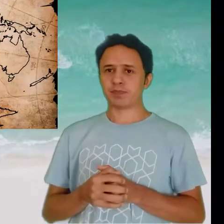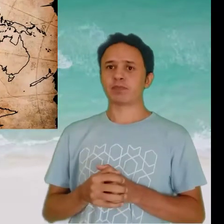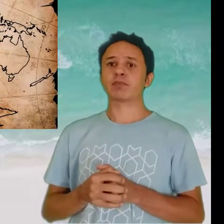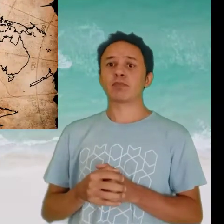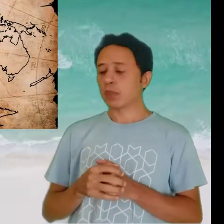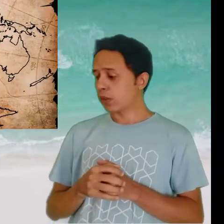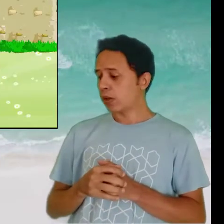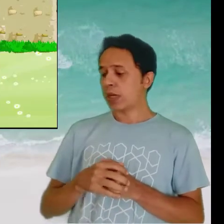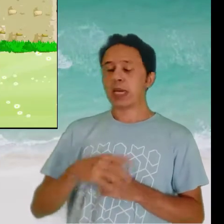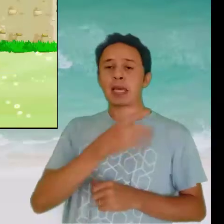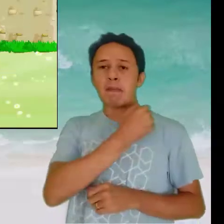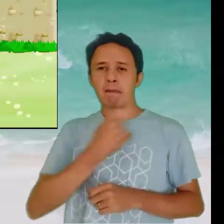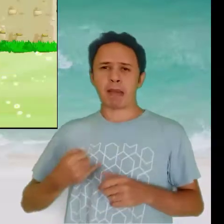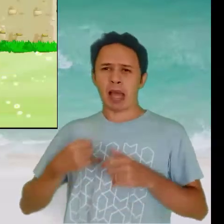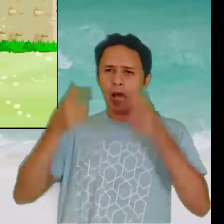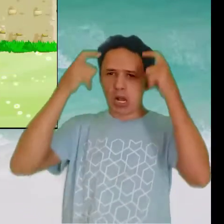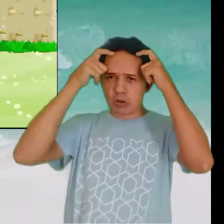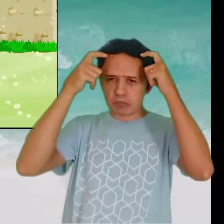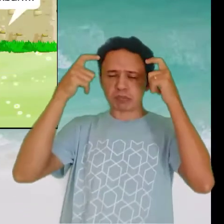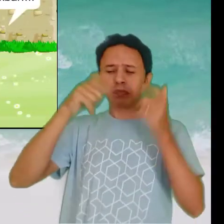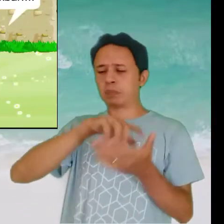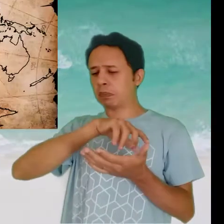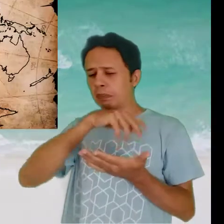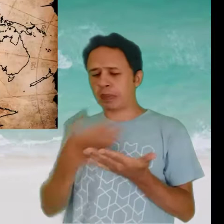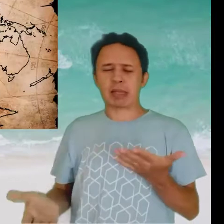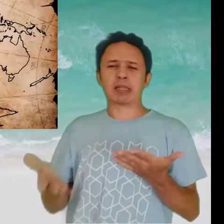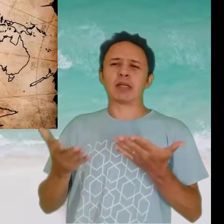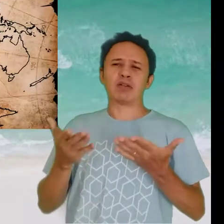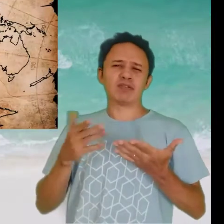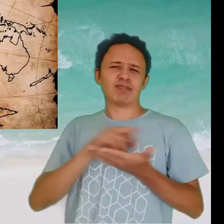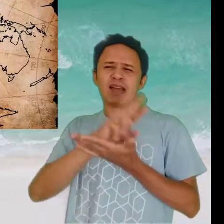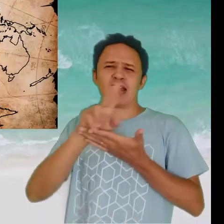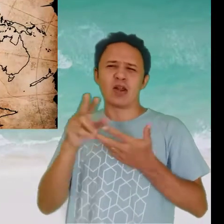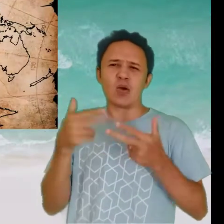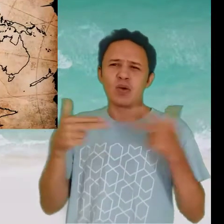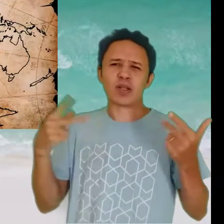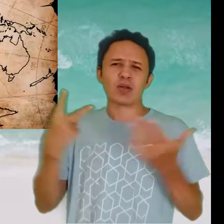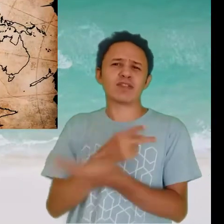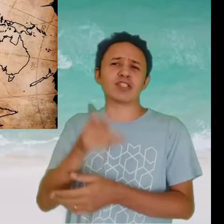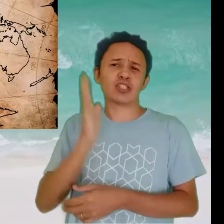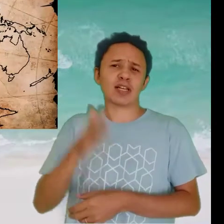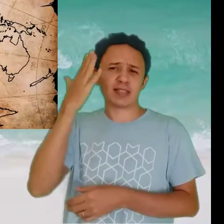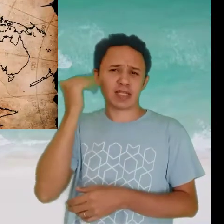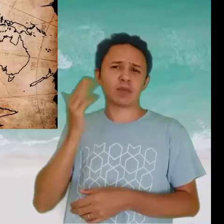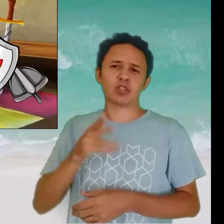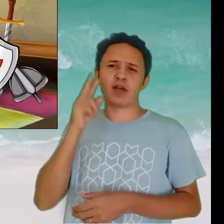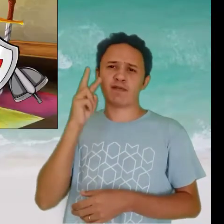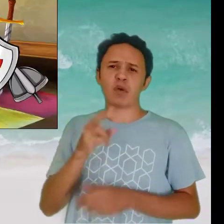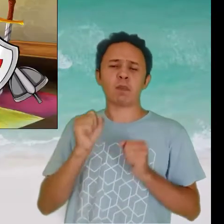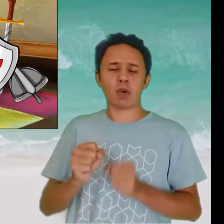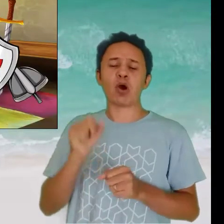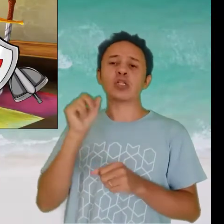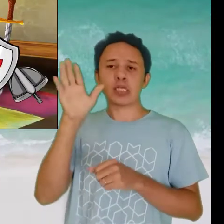Brasil, Moçambique, o Império Bizantino caiu, o Império Otomano quebrou, a Espanha descobriu a América. Tudo isso você já sabe e já